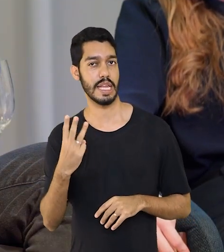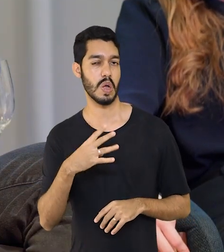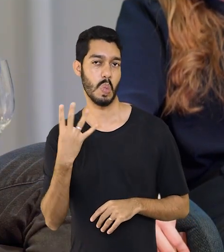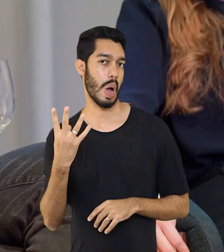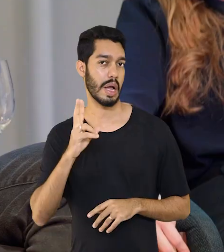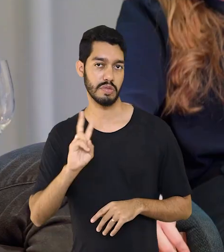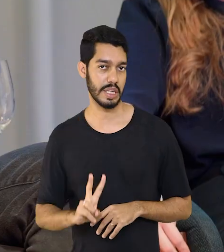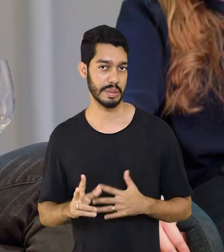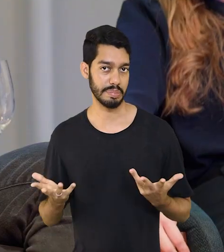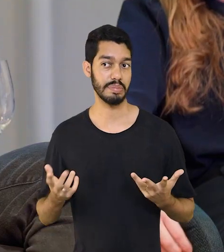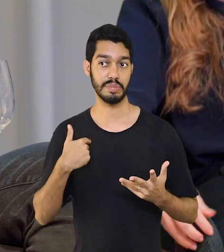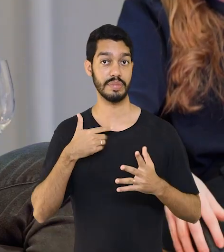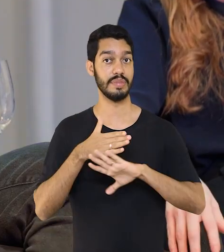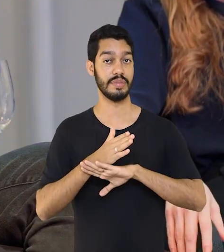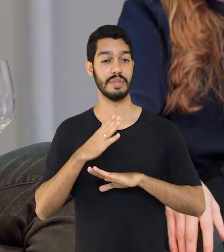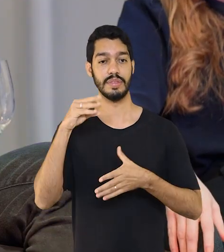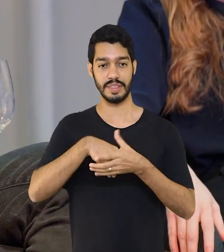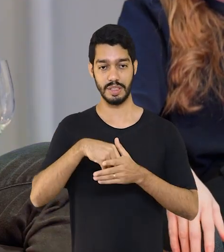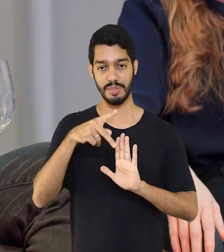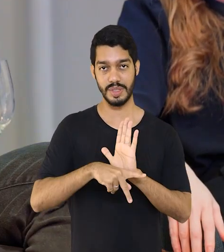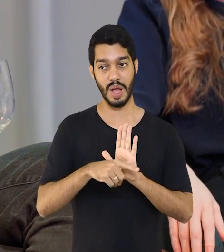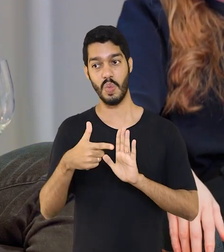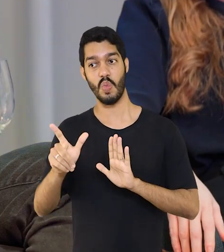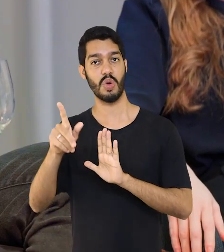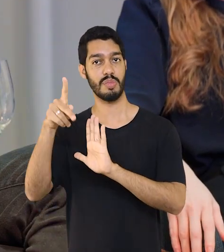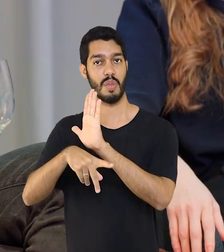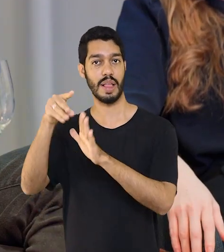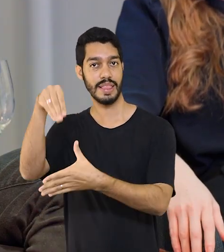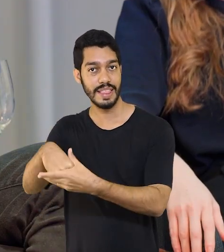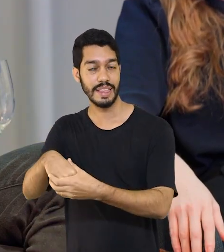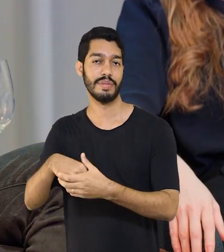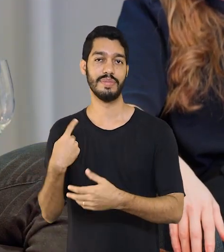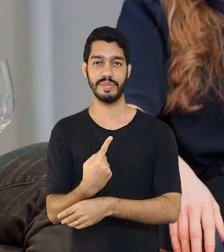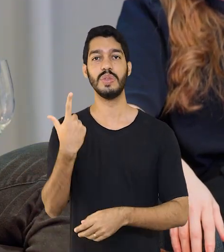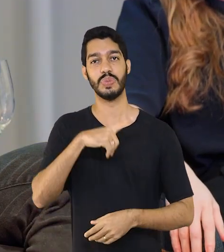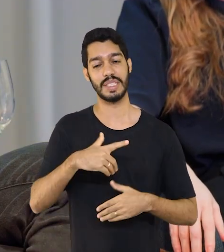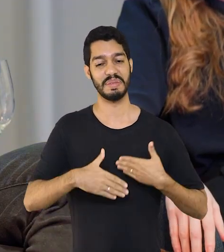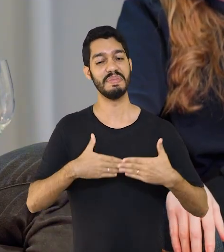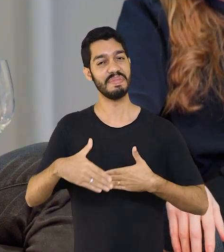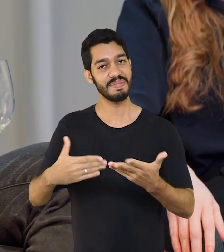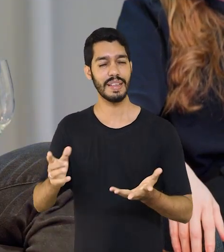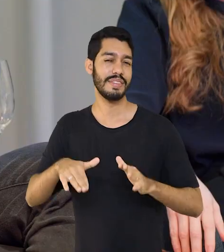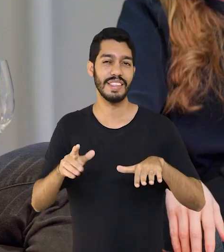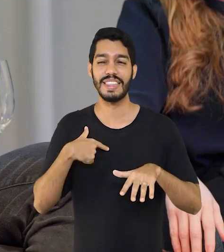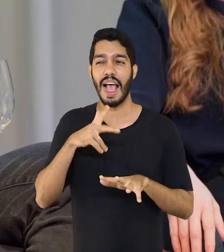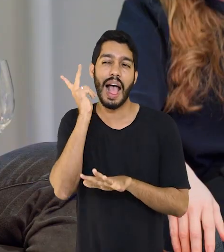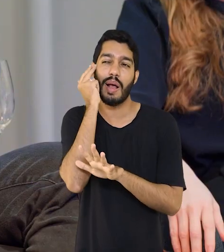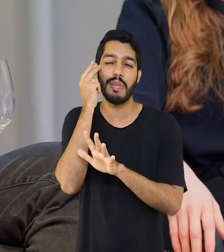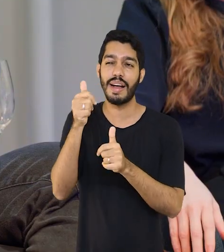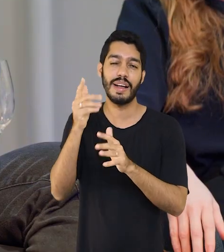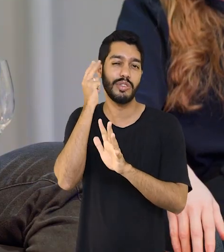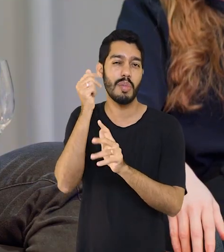4 vezes, entrando dentro de um projeto, colocando dentro de outro projeto, que a gente consegue, ao longo do tempo, a gente